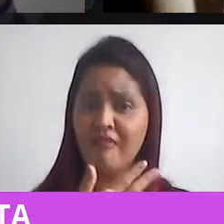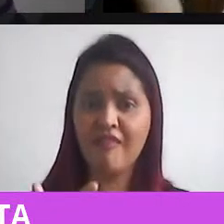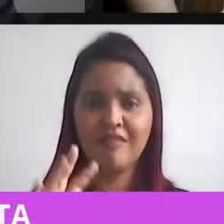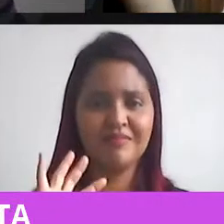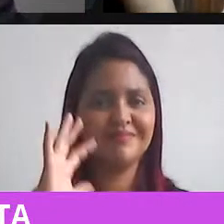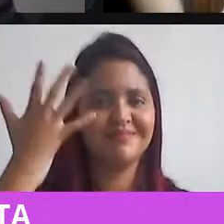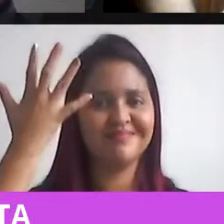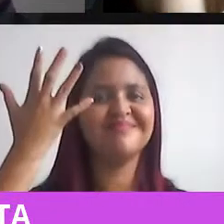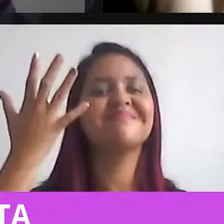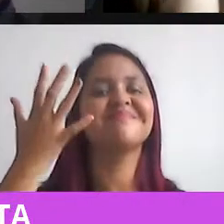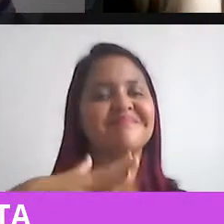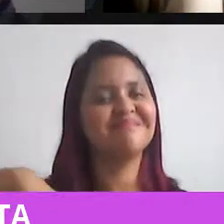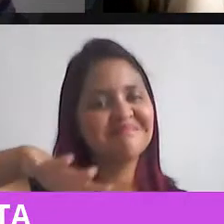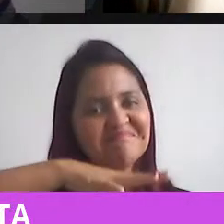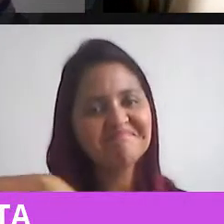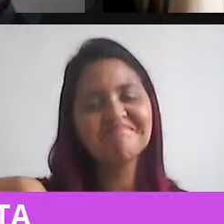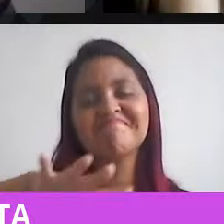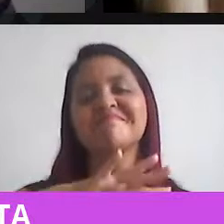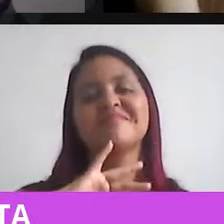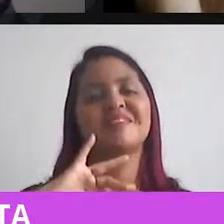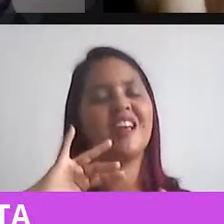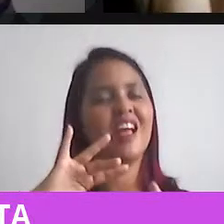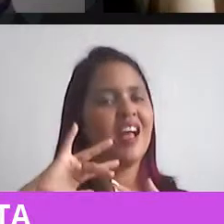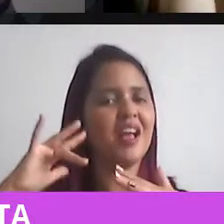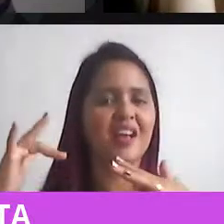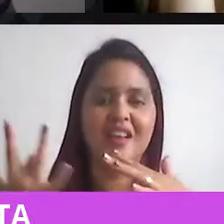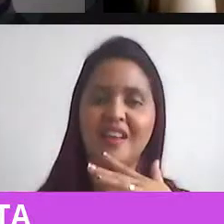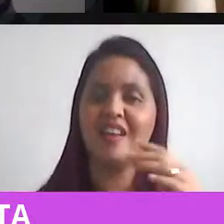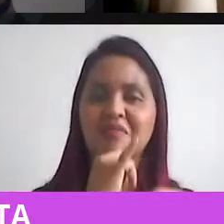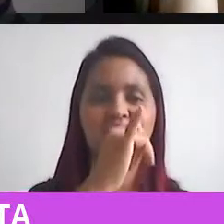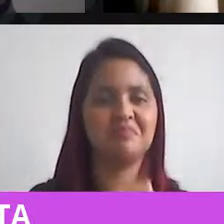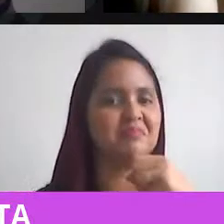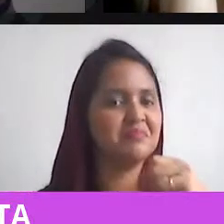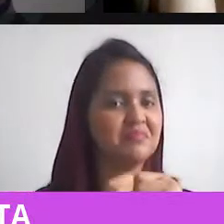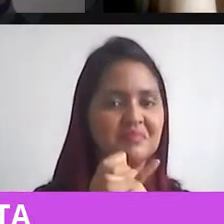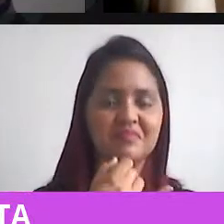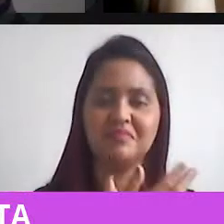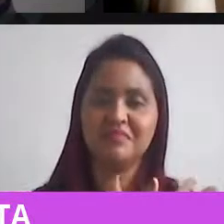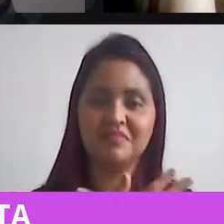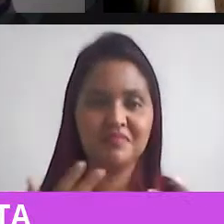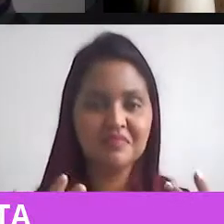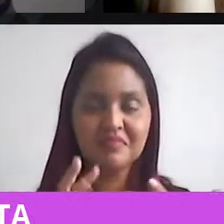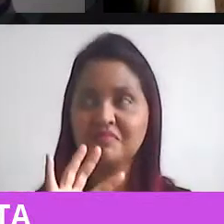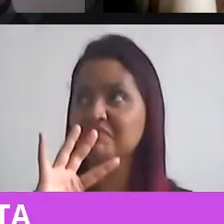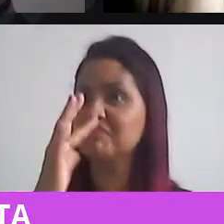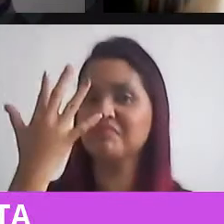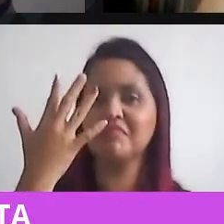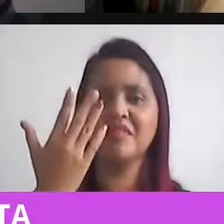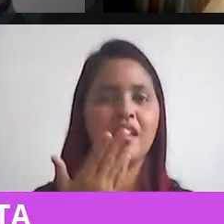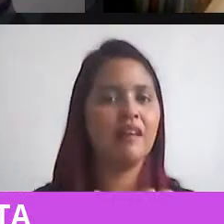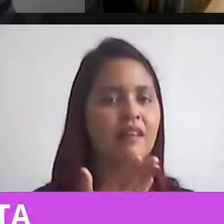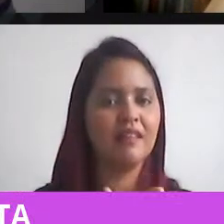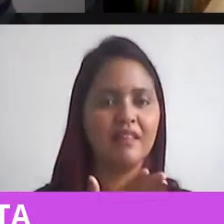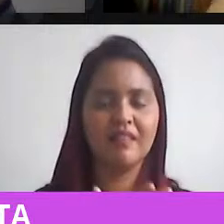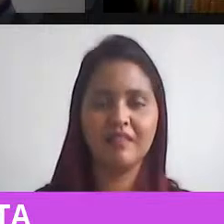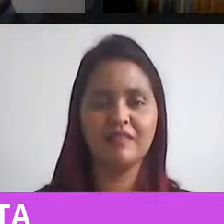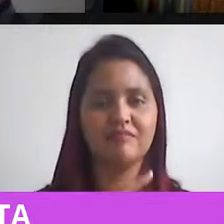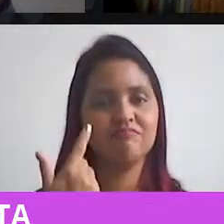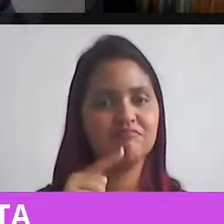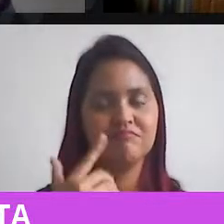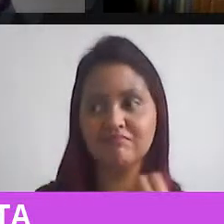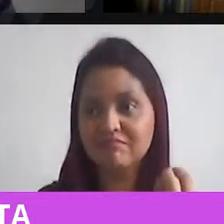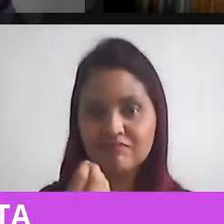nas manifestações na internet, nas manifestações em redes sociais, nas nossas aulas, não há